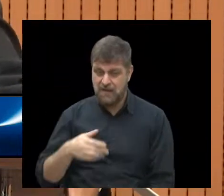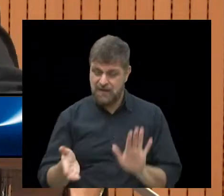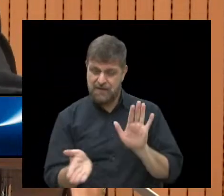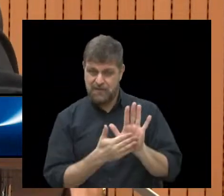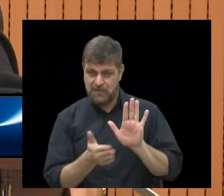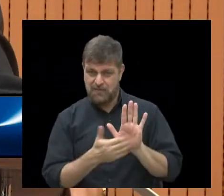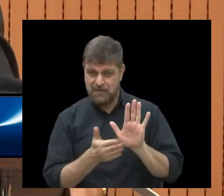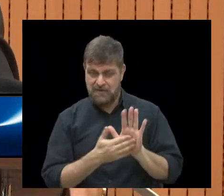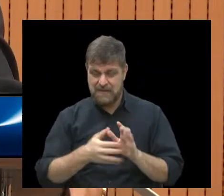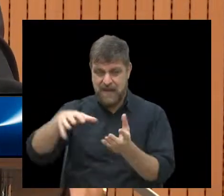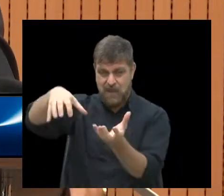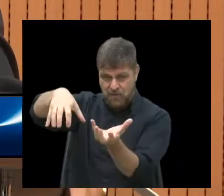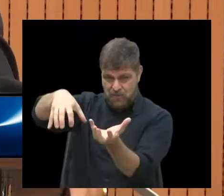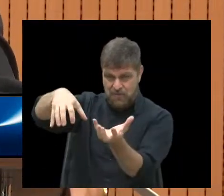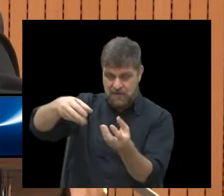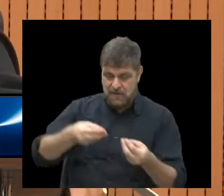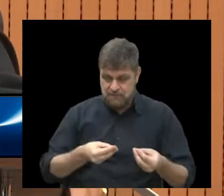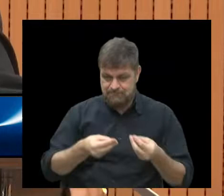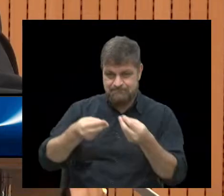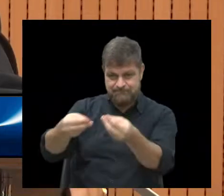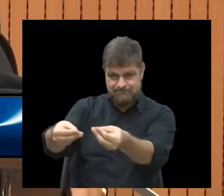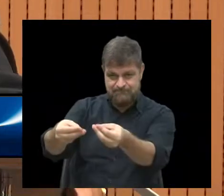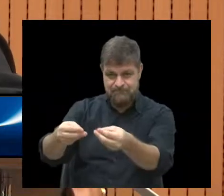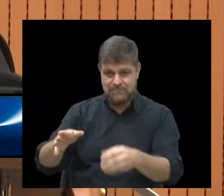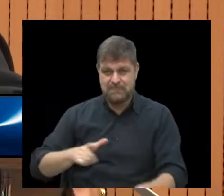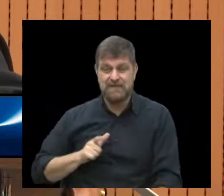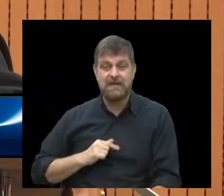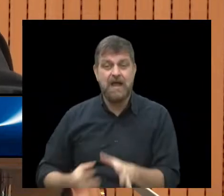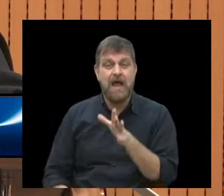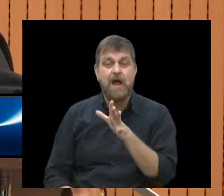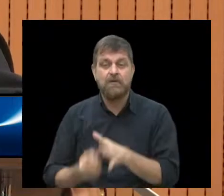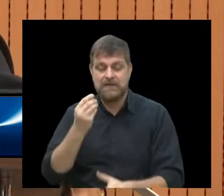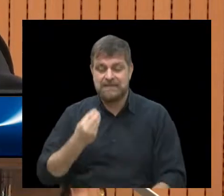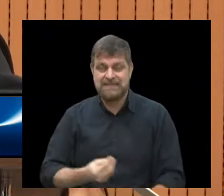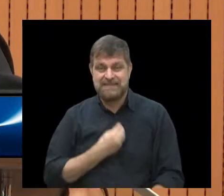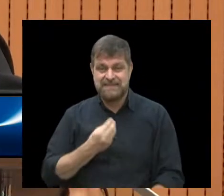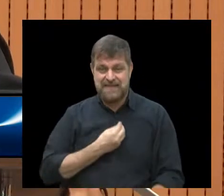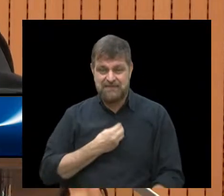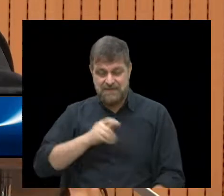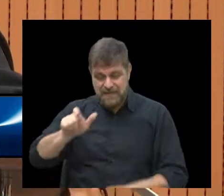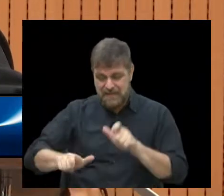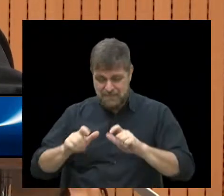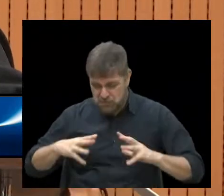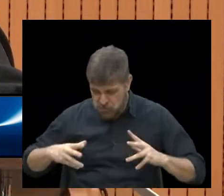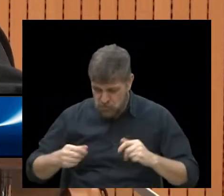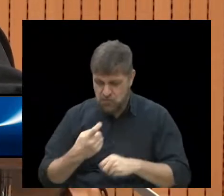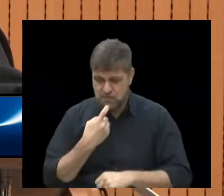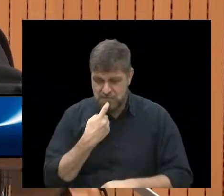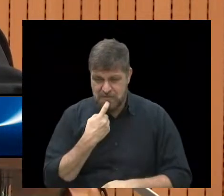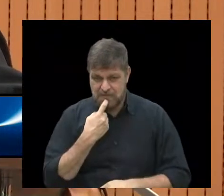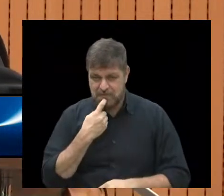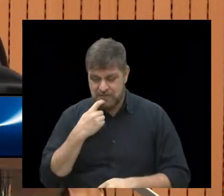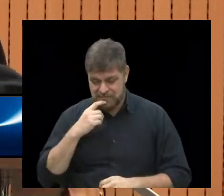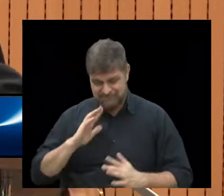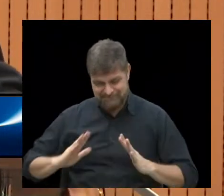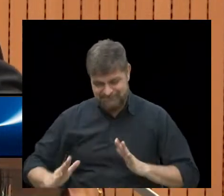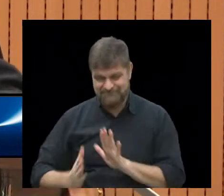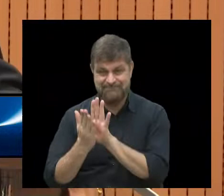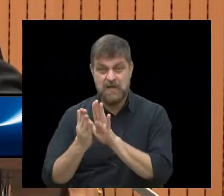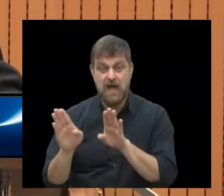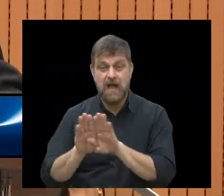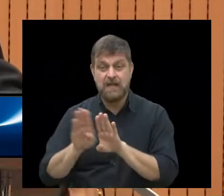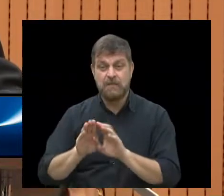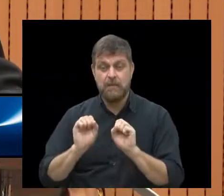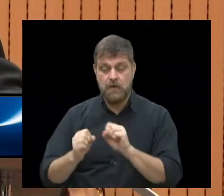já chegou ao Congresso Nacional, impacta diretamente na vida de todos os campineiros e também pode ter um